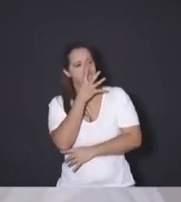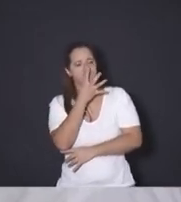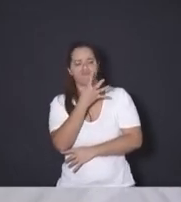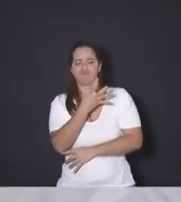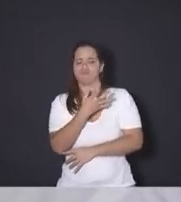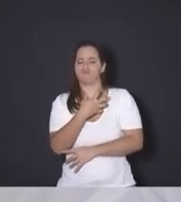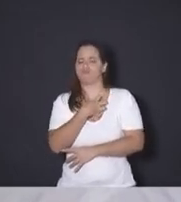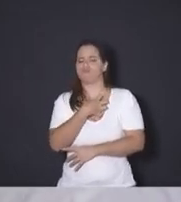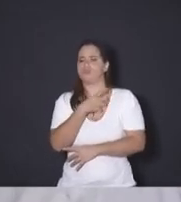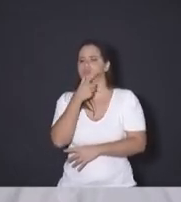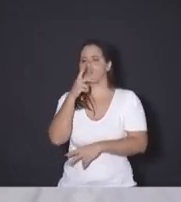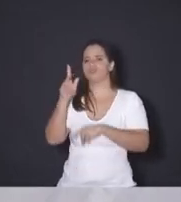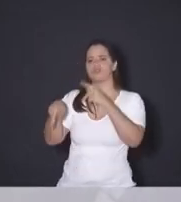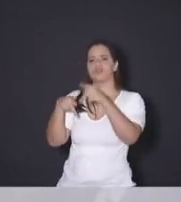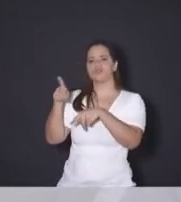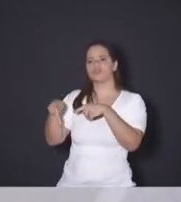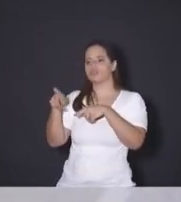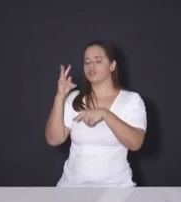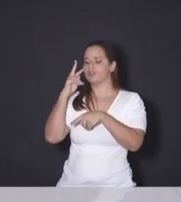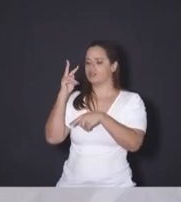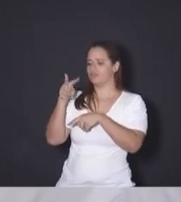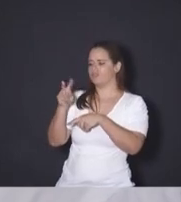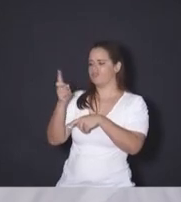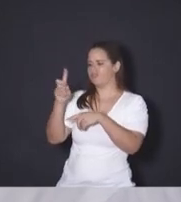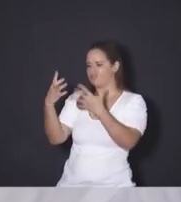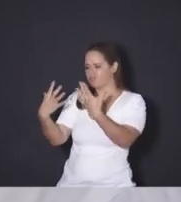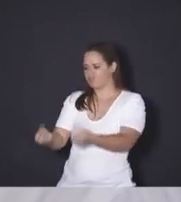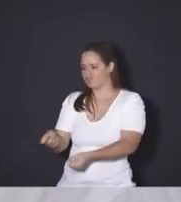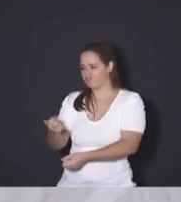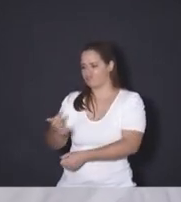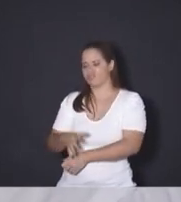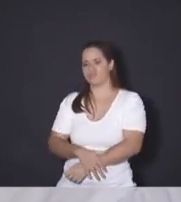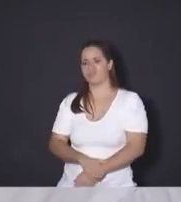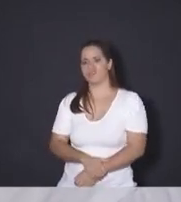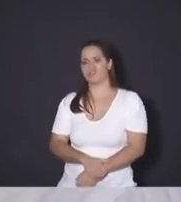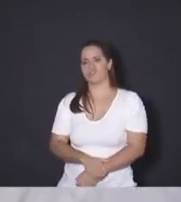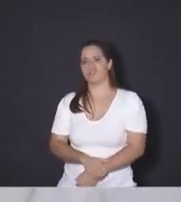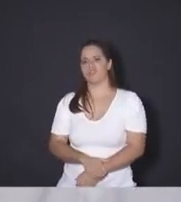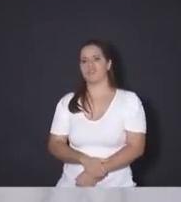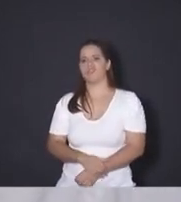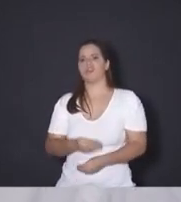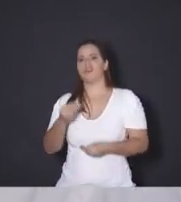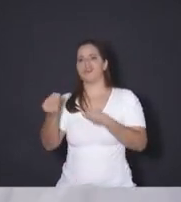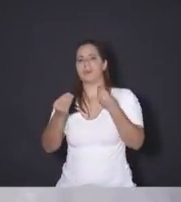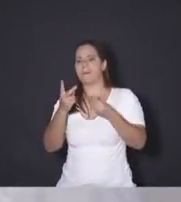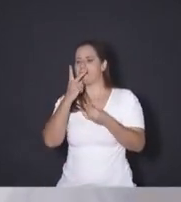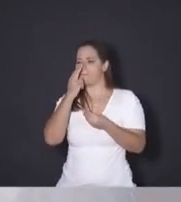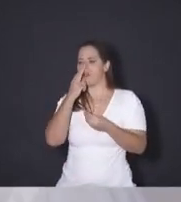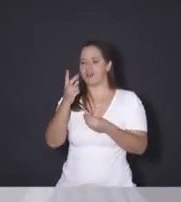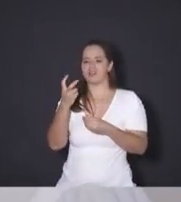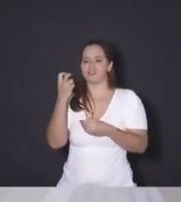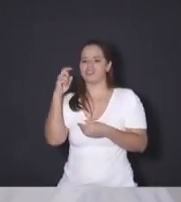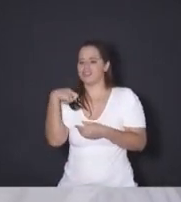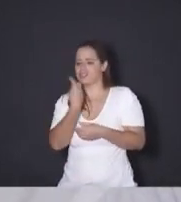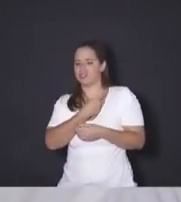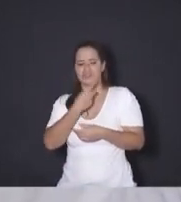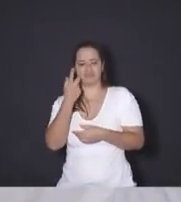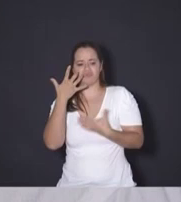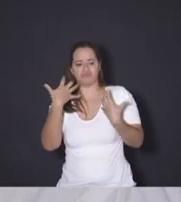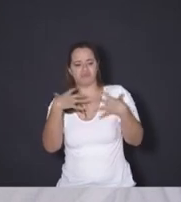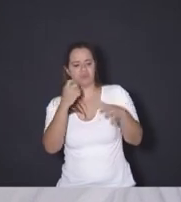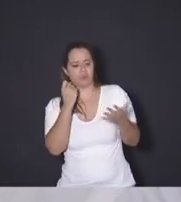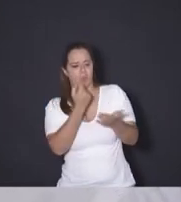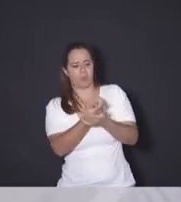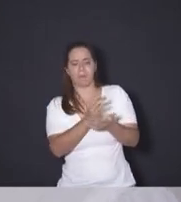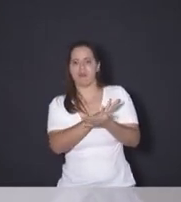shopping e eles não nem recebe como se nós não consumisse muito né